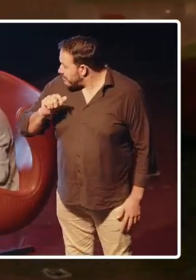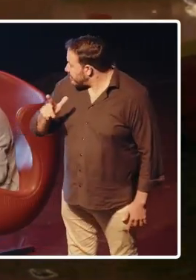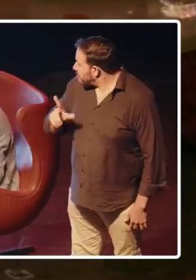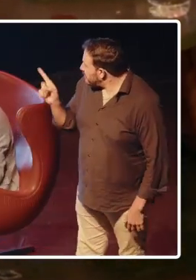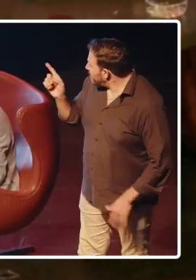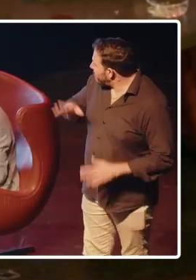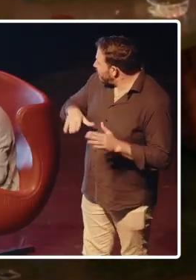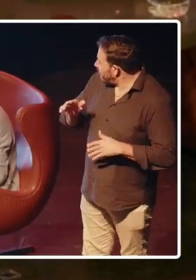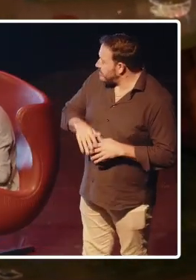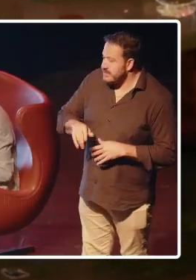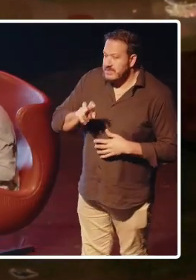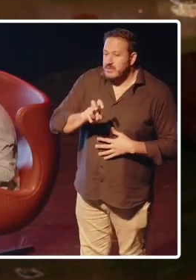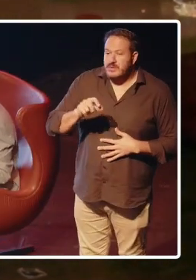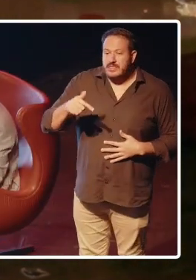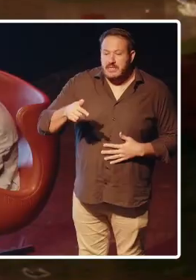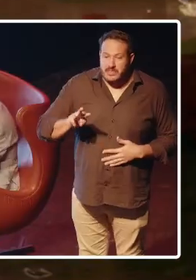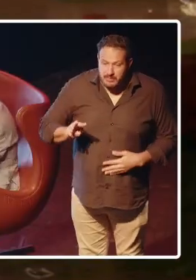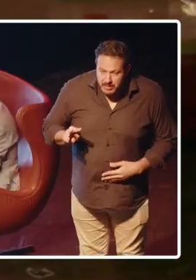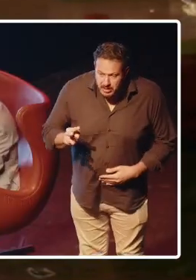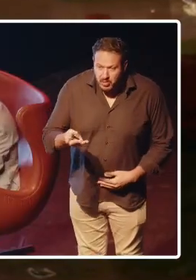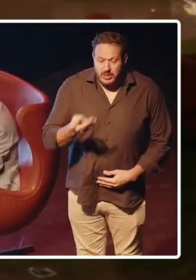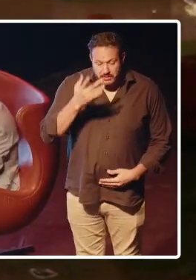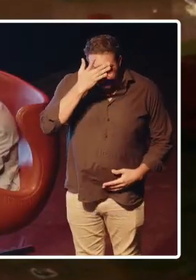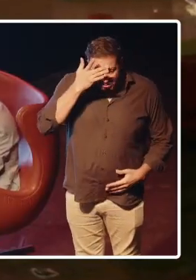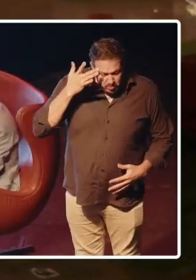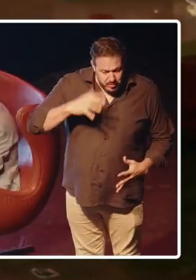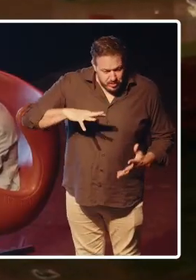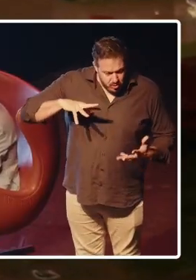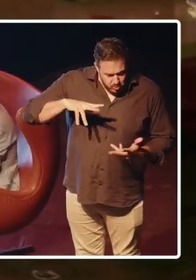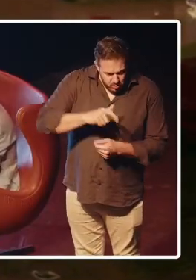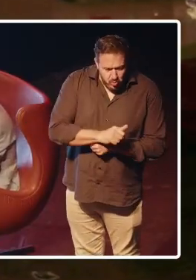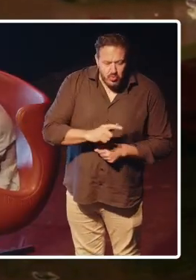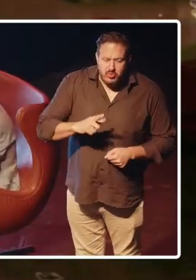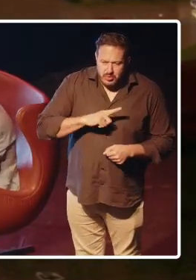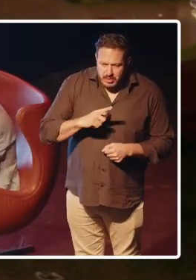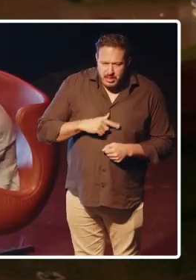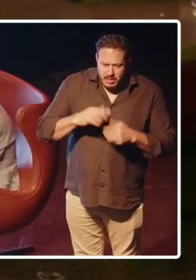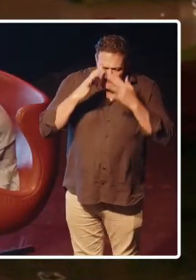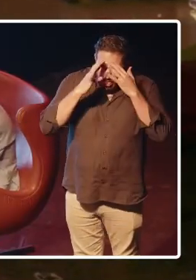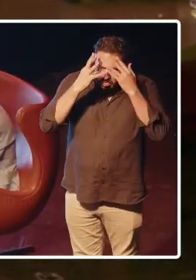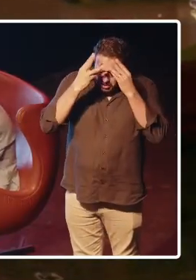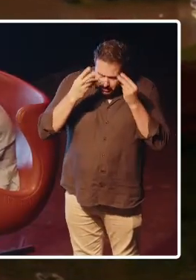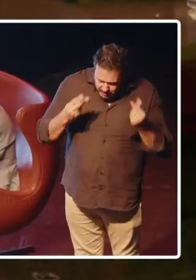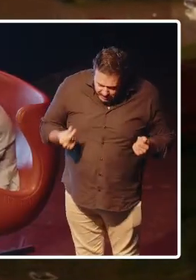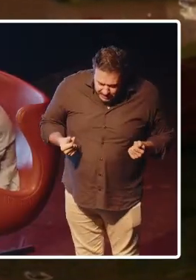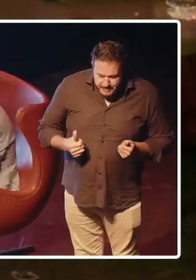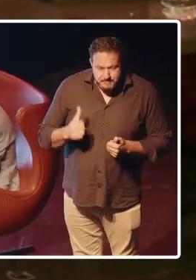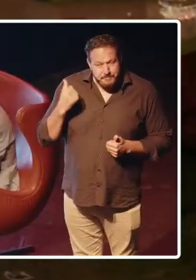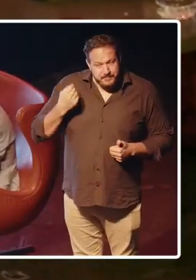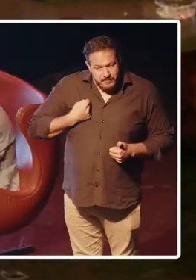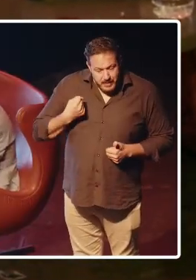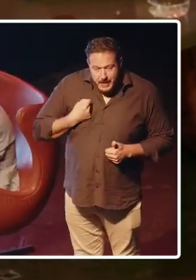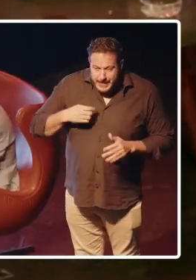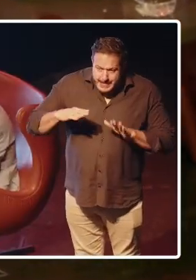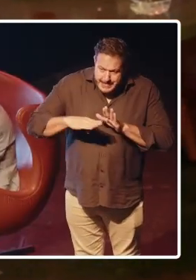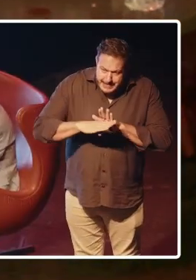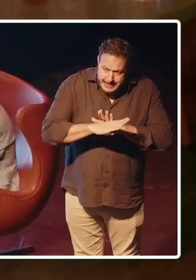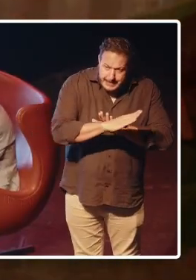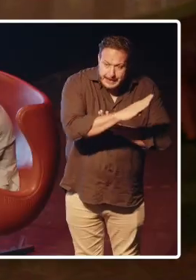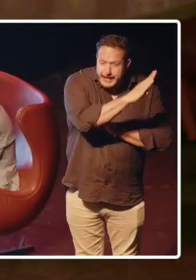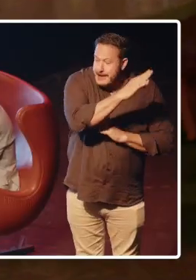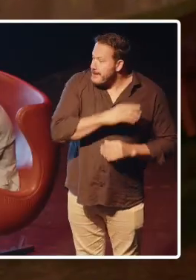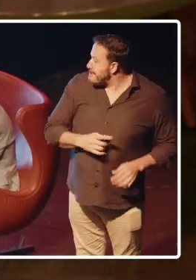provavelmente 57 milhões de pessoas no mundo têm demência. Esse número ele é projetado para crescer para